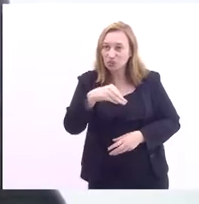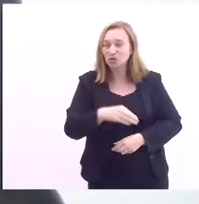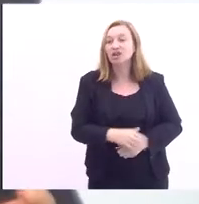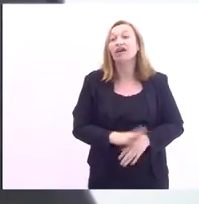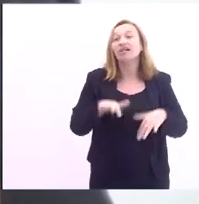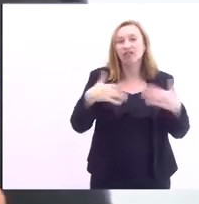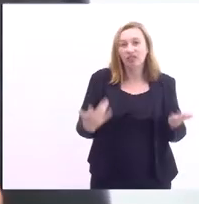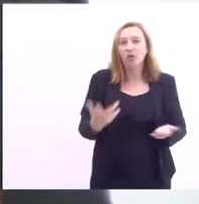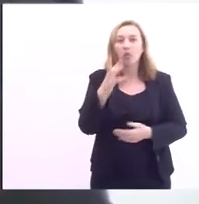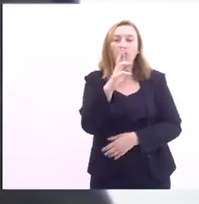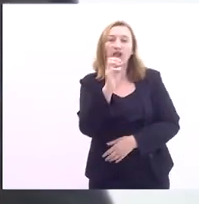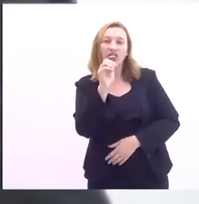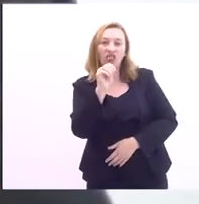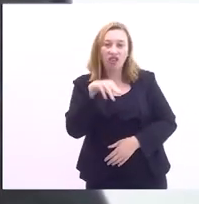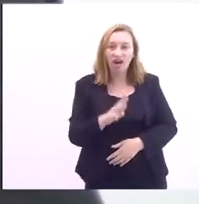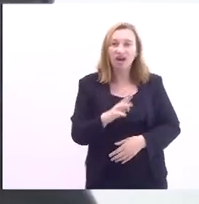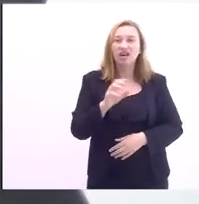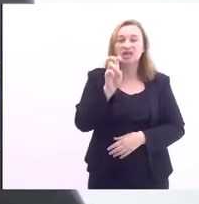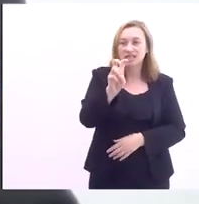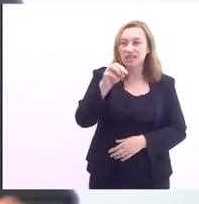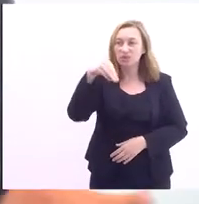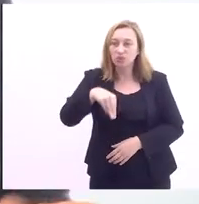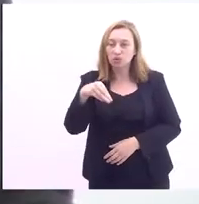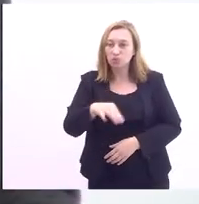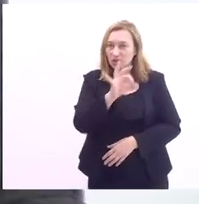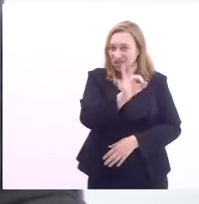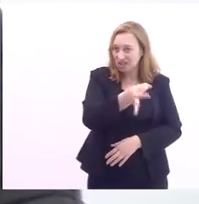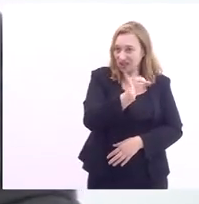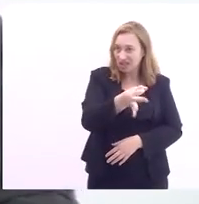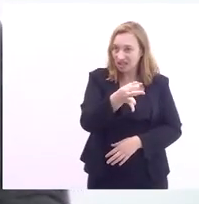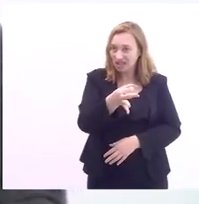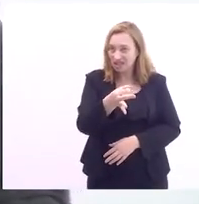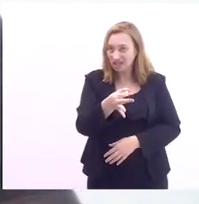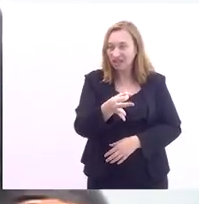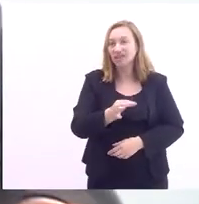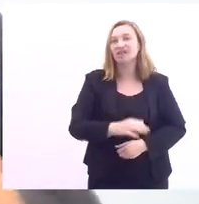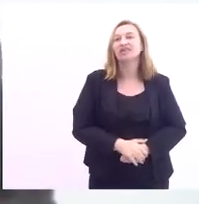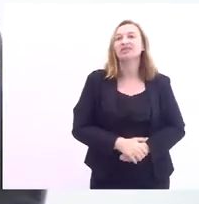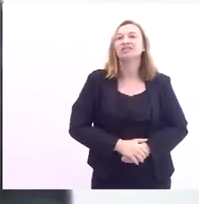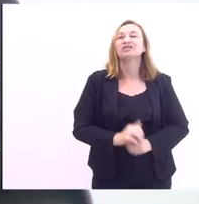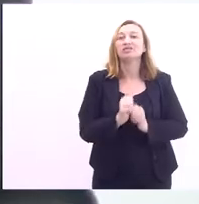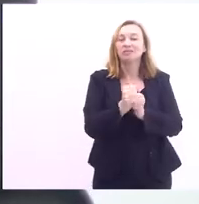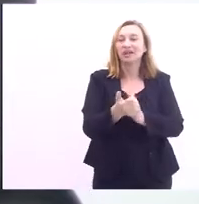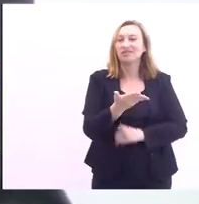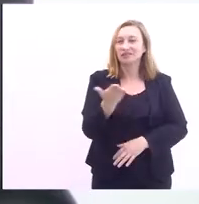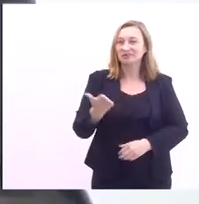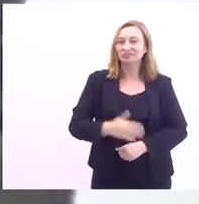Renan, 5 minutos, tenho certeza absoluta que o poder de síntese acompanha você.